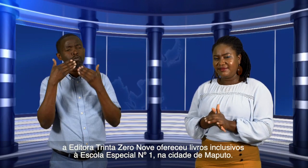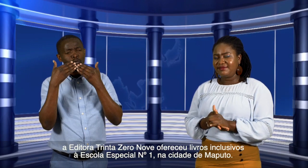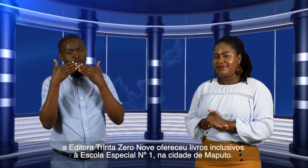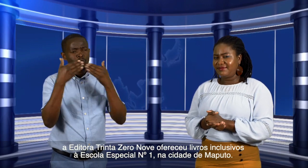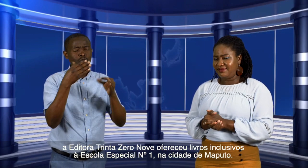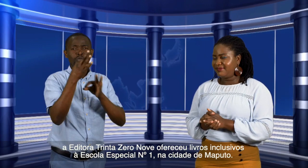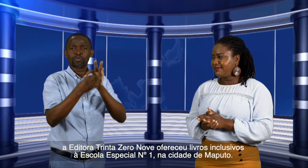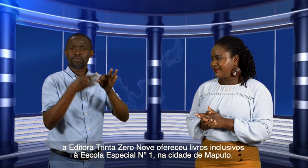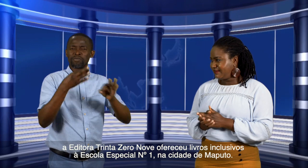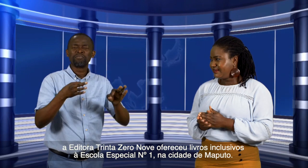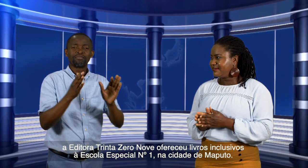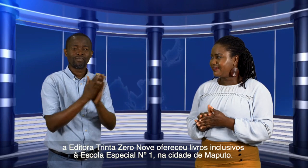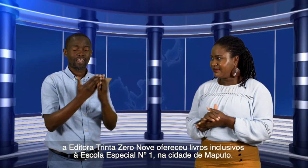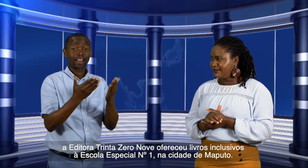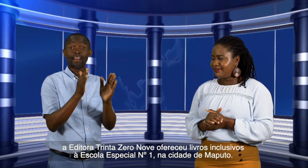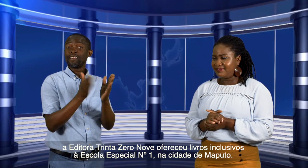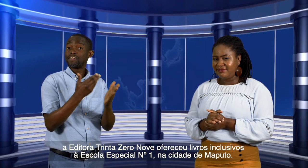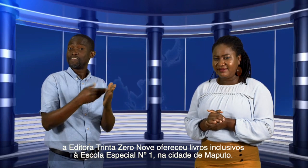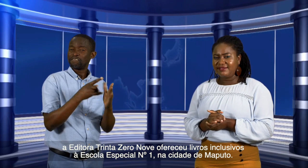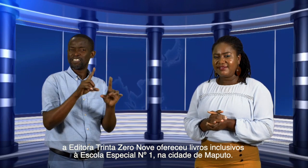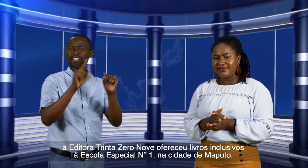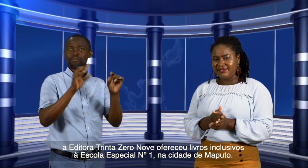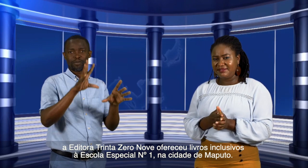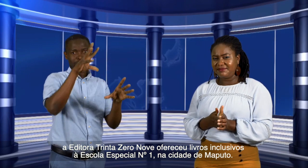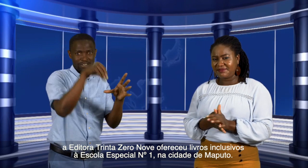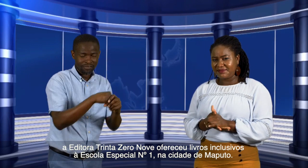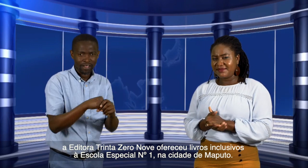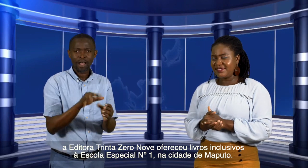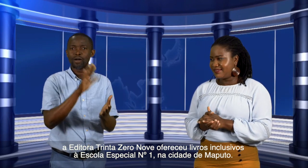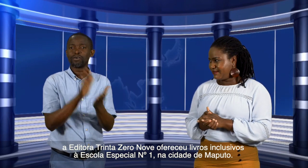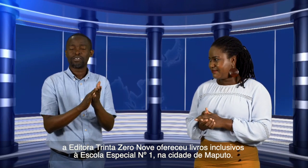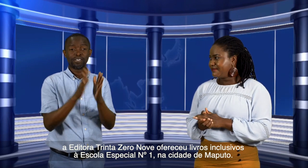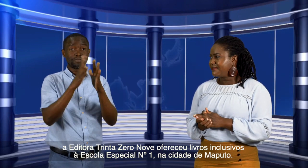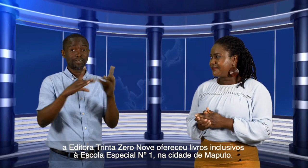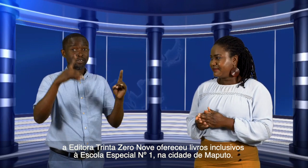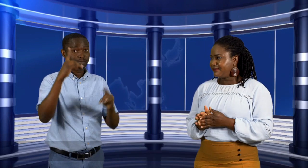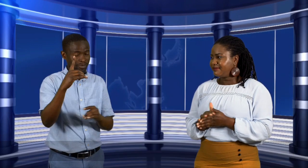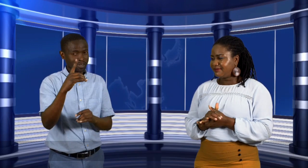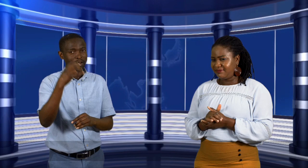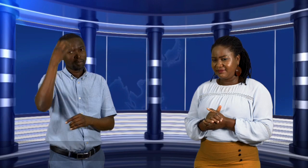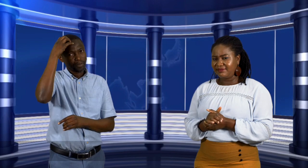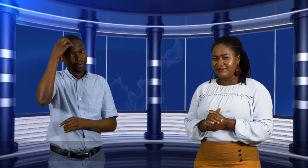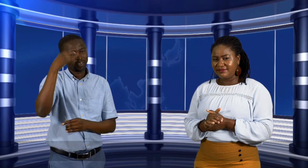ofereceu livros inclusivos à Escola Especial Nº 1 na cidade de Maputo.